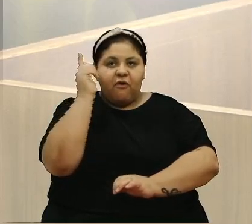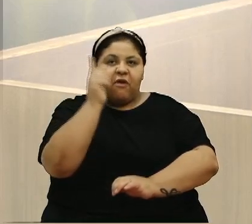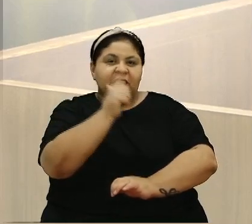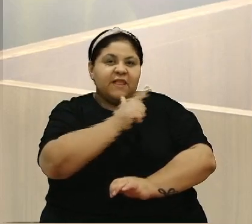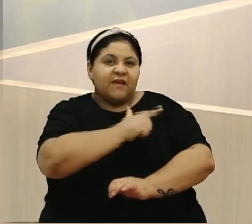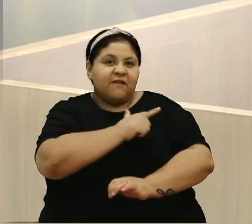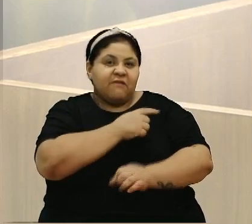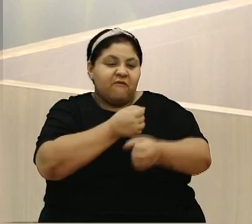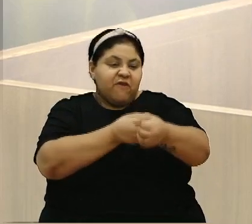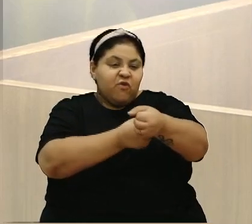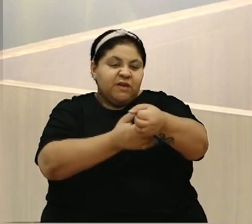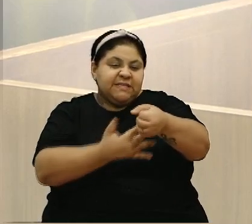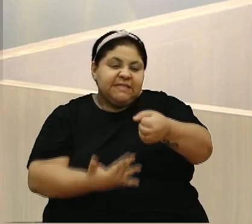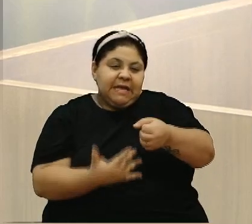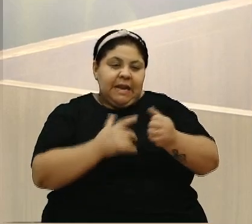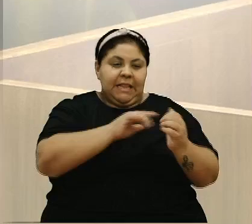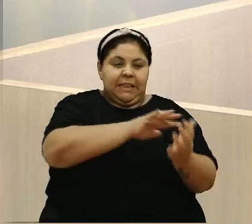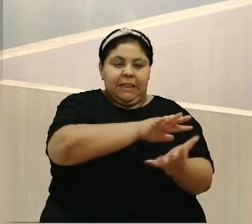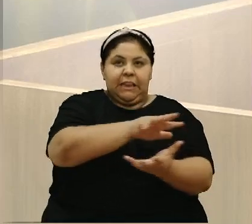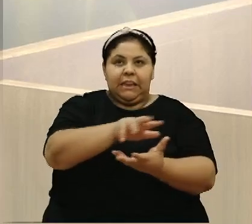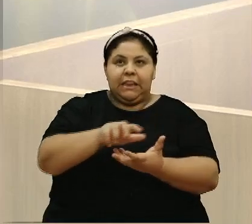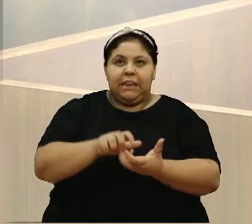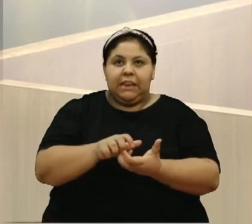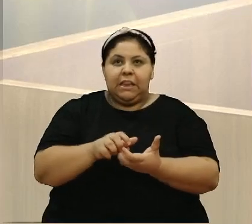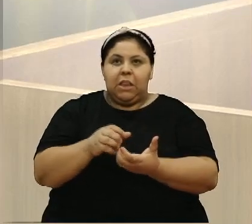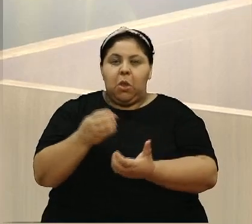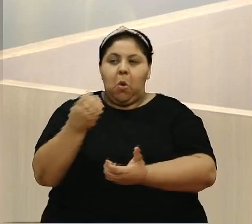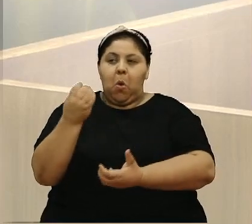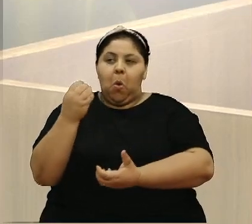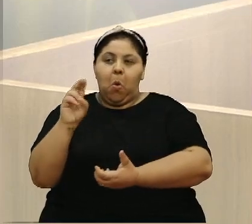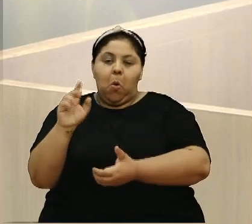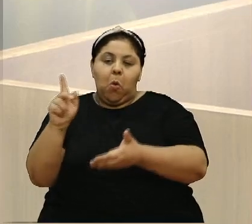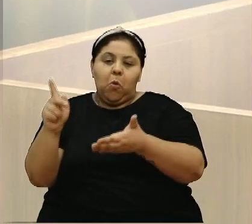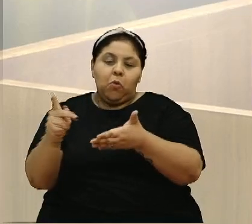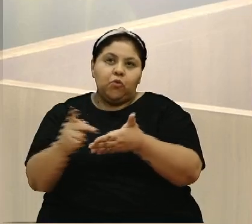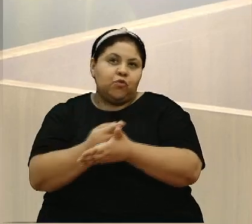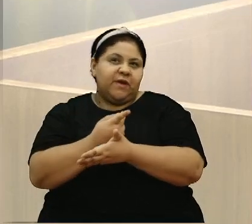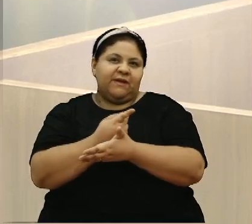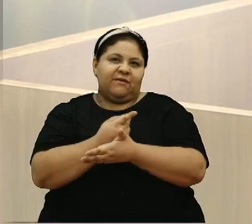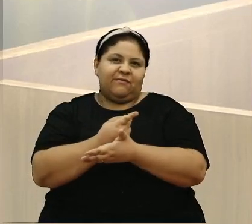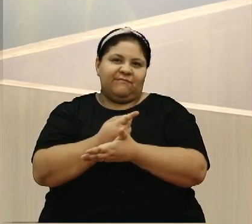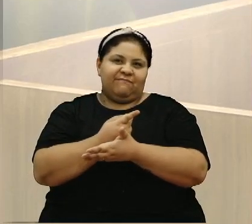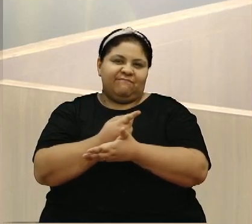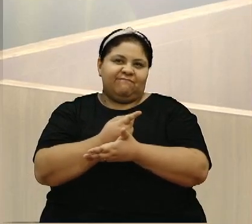sangrenta do mundo ou da estupidez monótona.